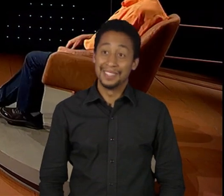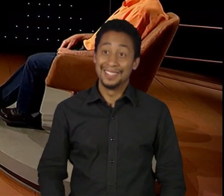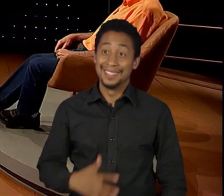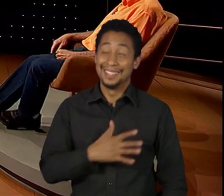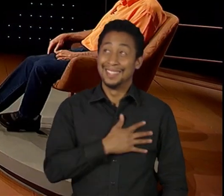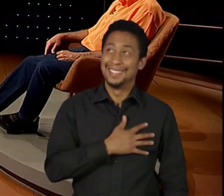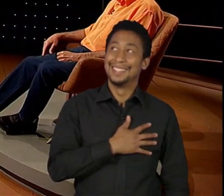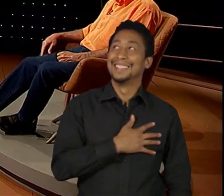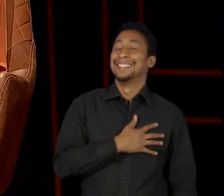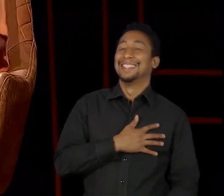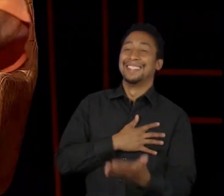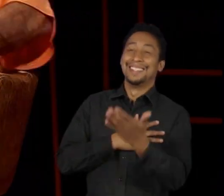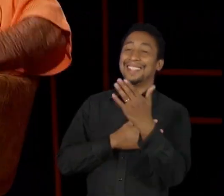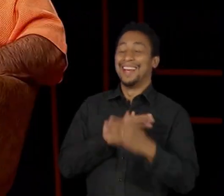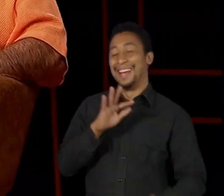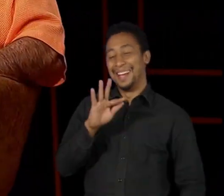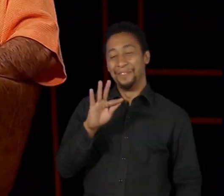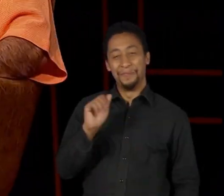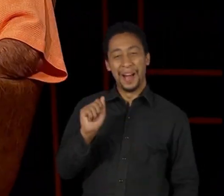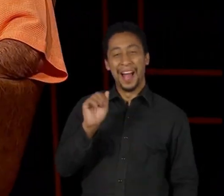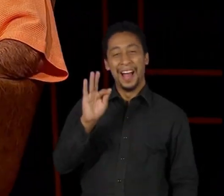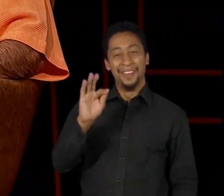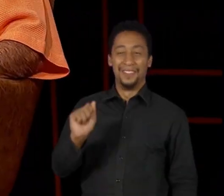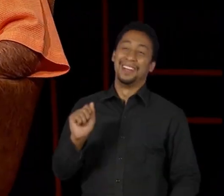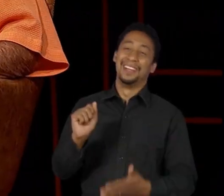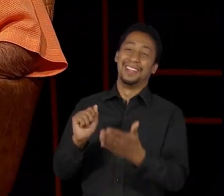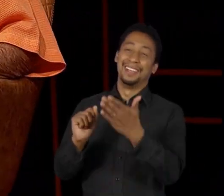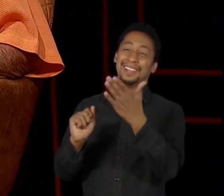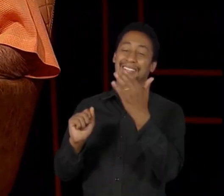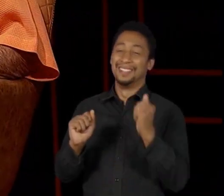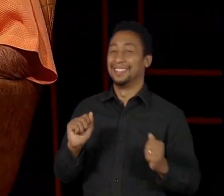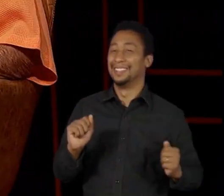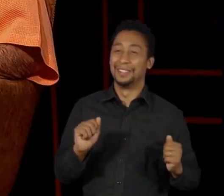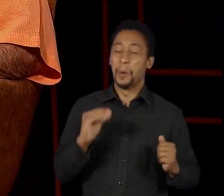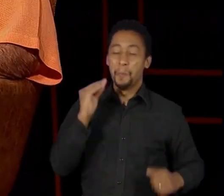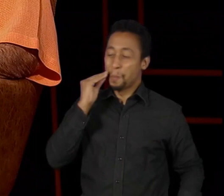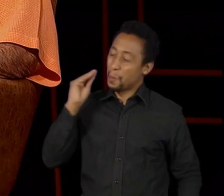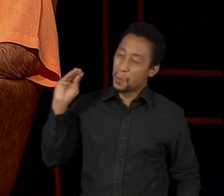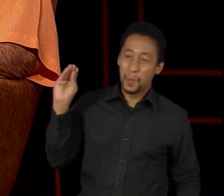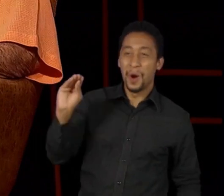Ô, Fafá, eu que dou um grande beijo em você. Fantástico aquele tempo.